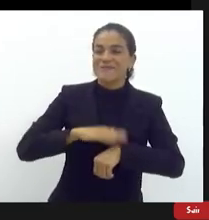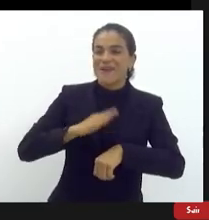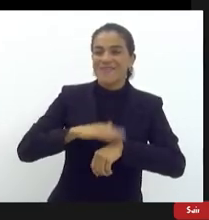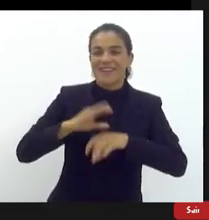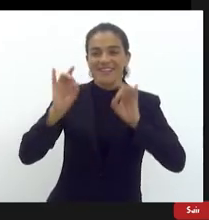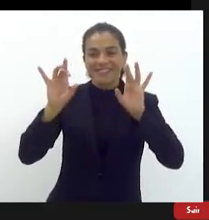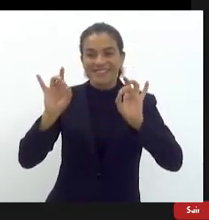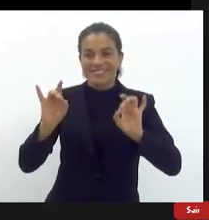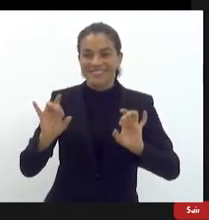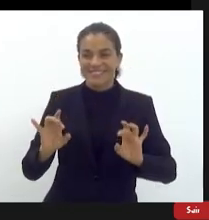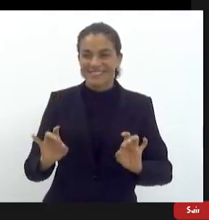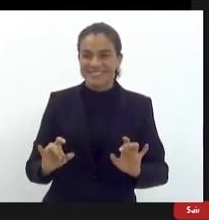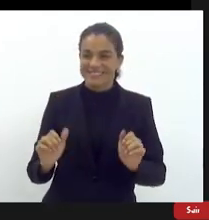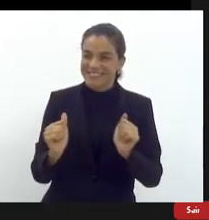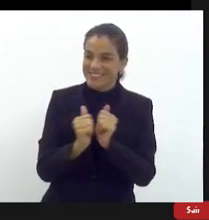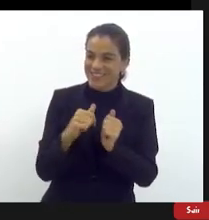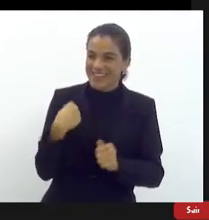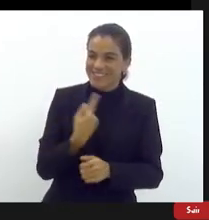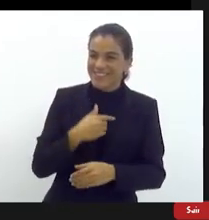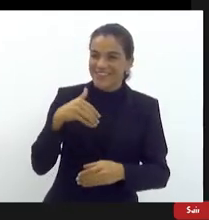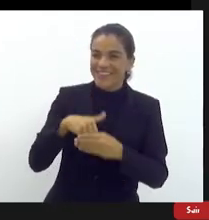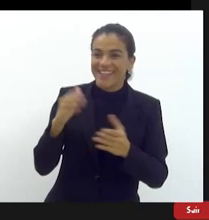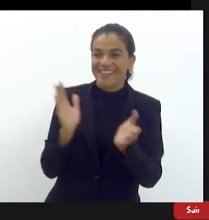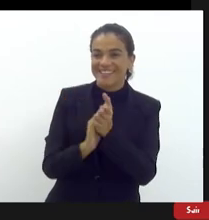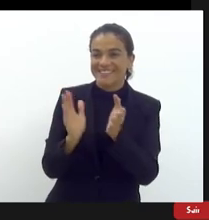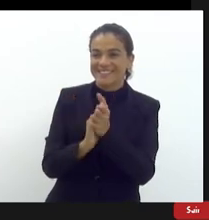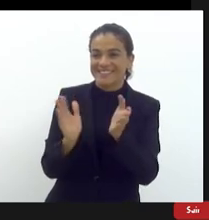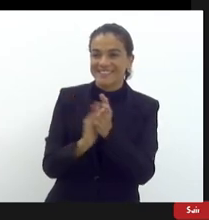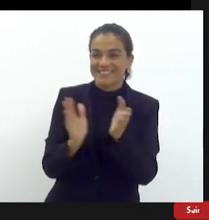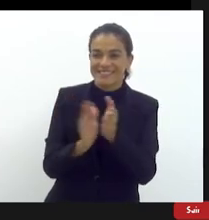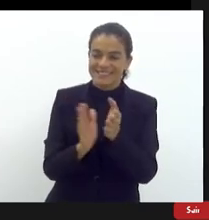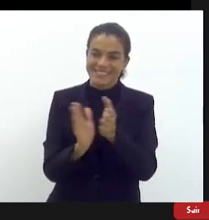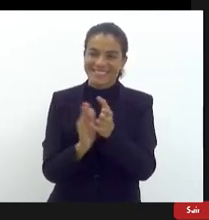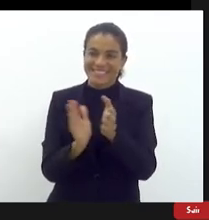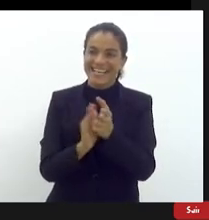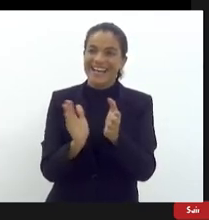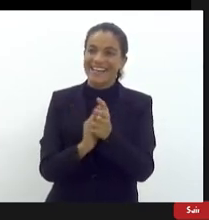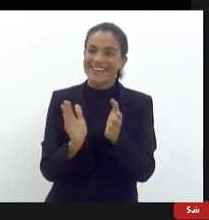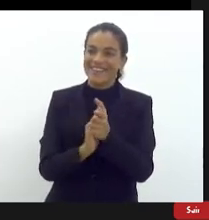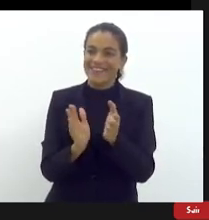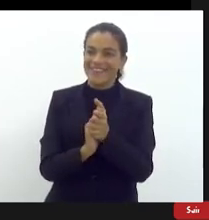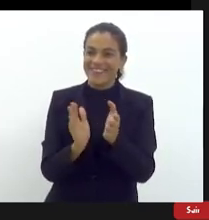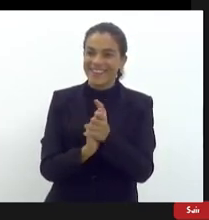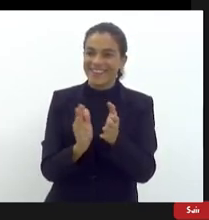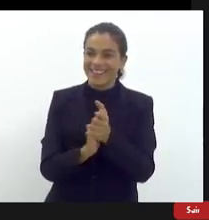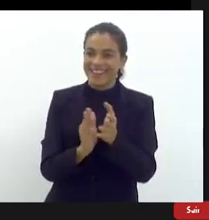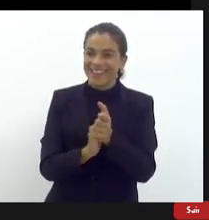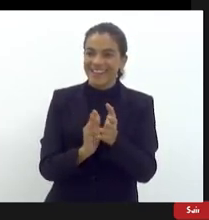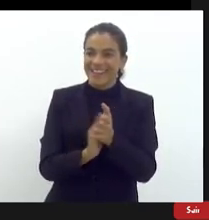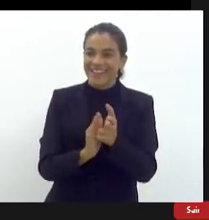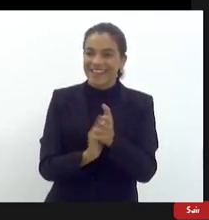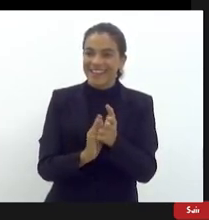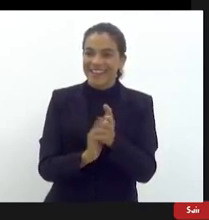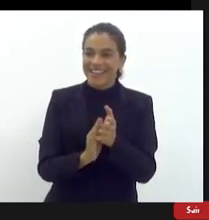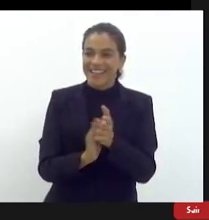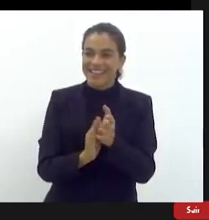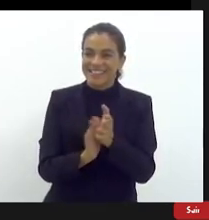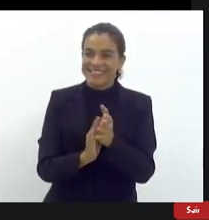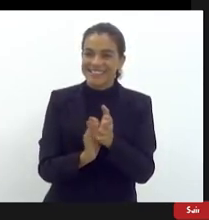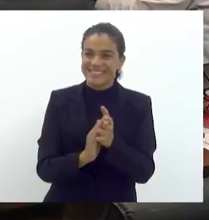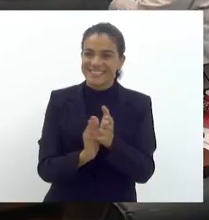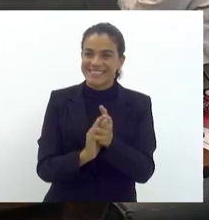tava aqui conosco votando Muito obrigado parabéns Deputado Chico falou que puxou a